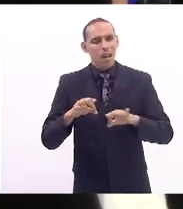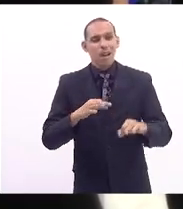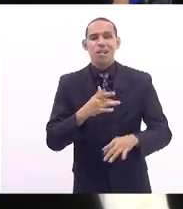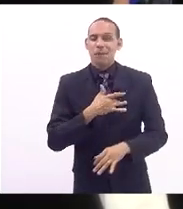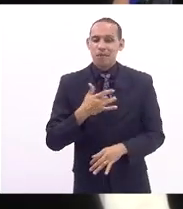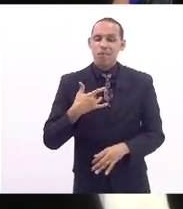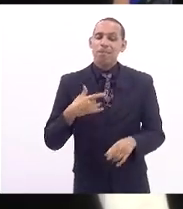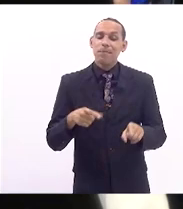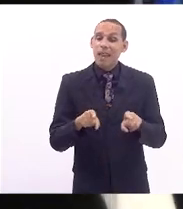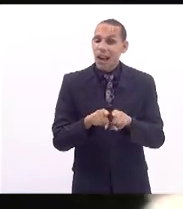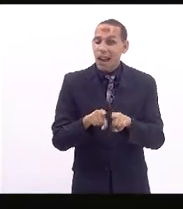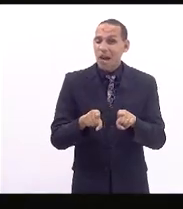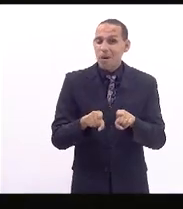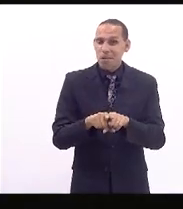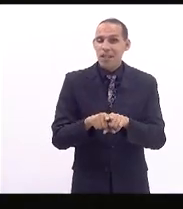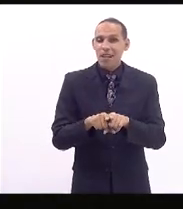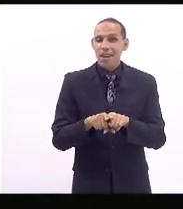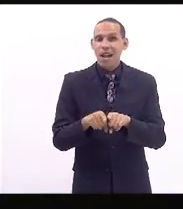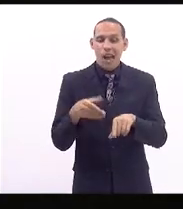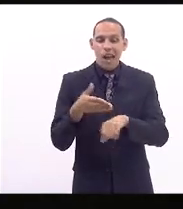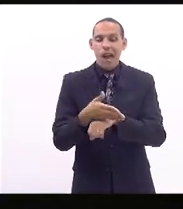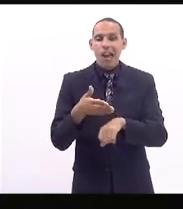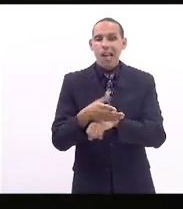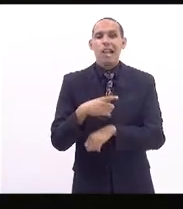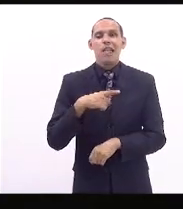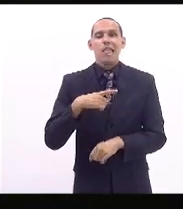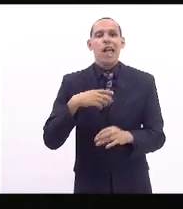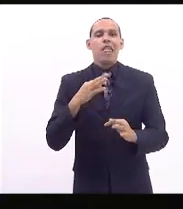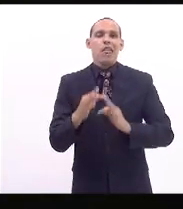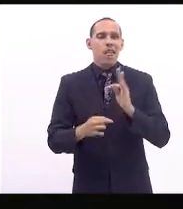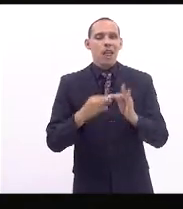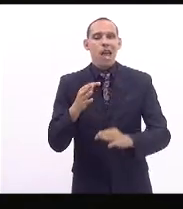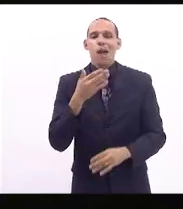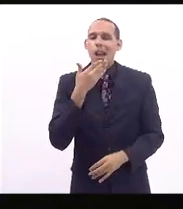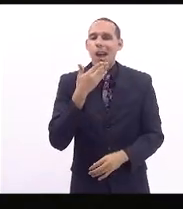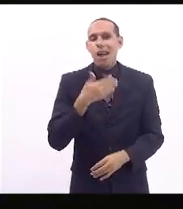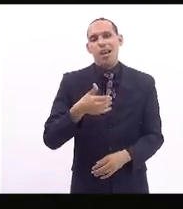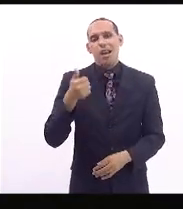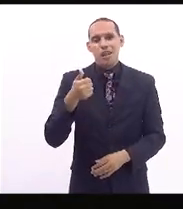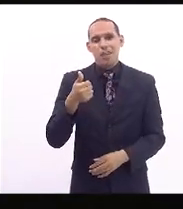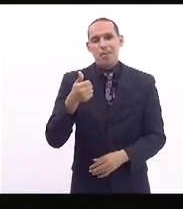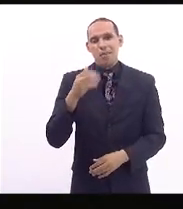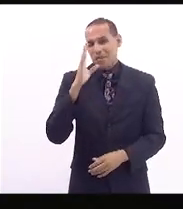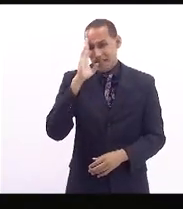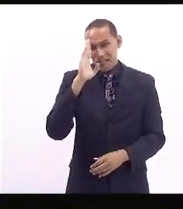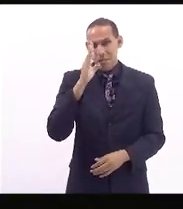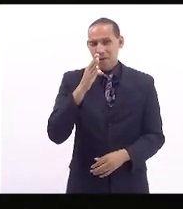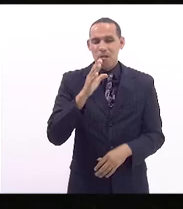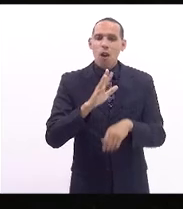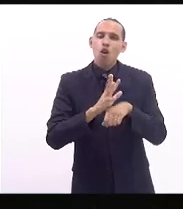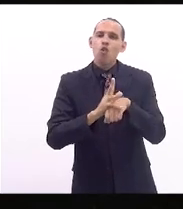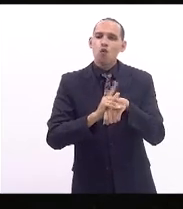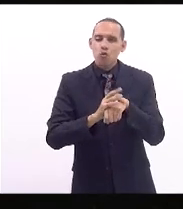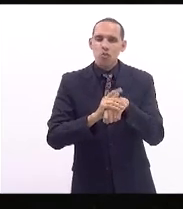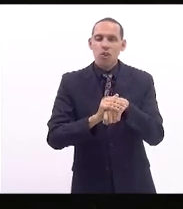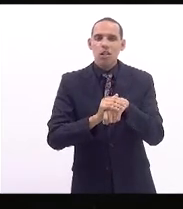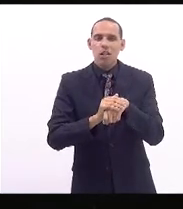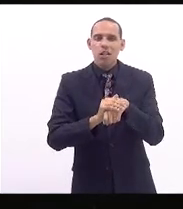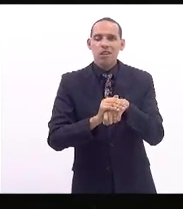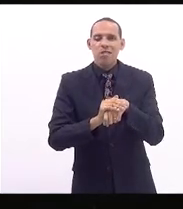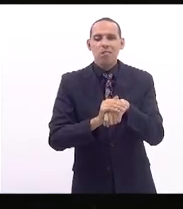inclusive para terem um acesso ao tratamento melhor principalmente nessas doenças